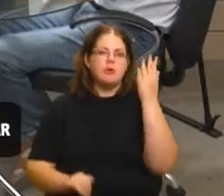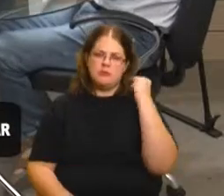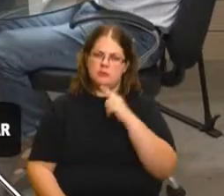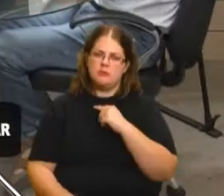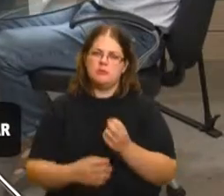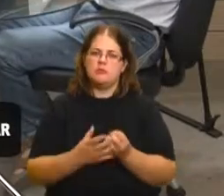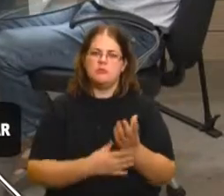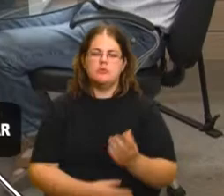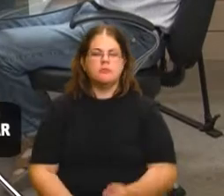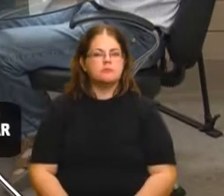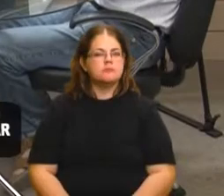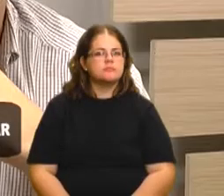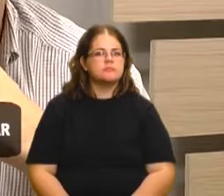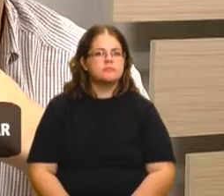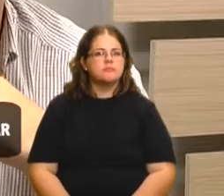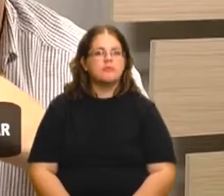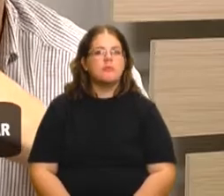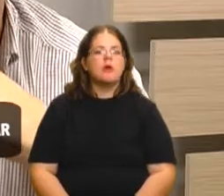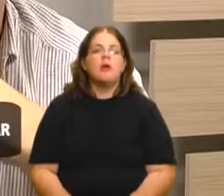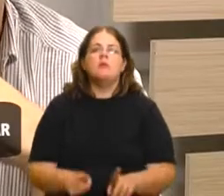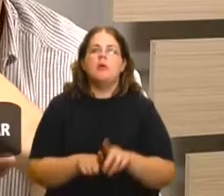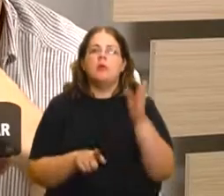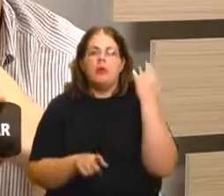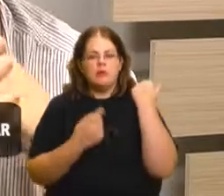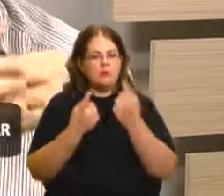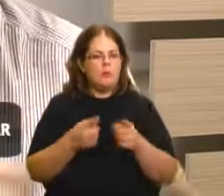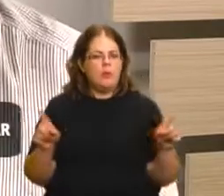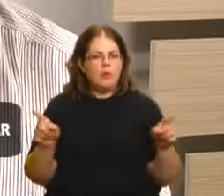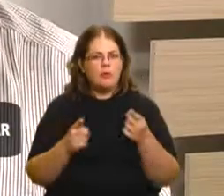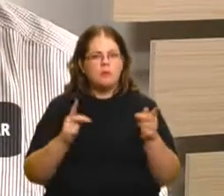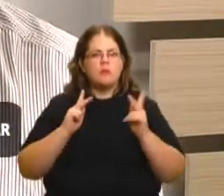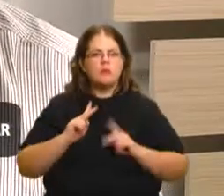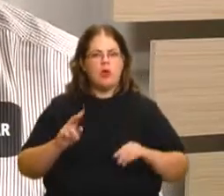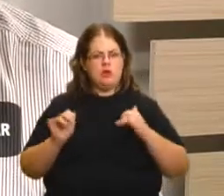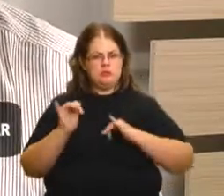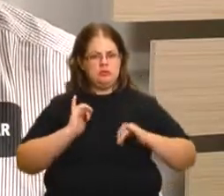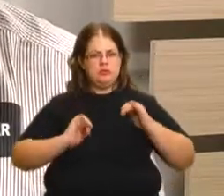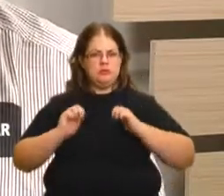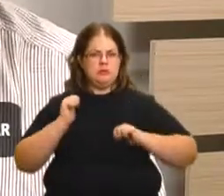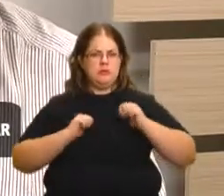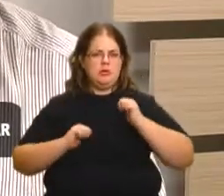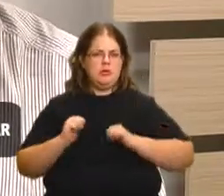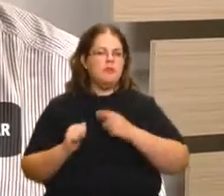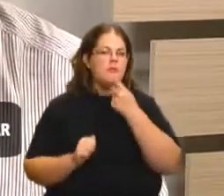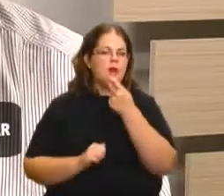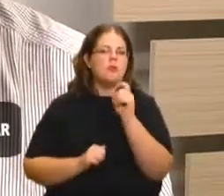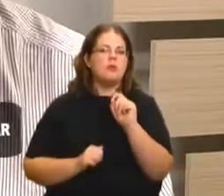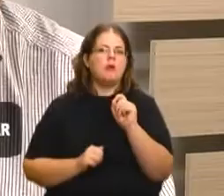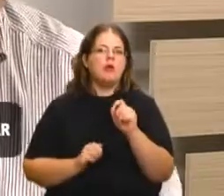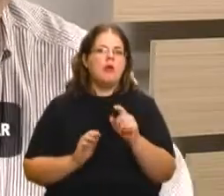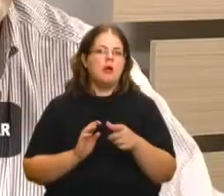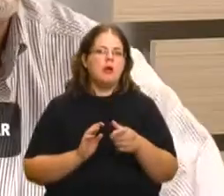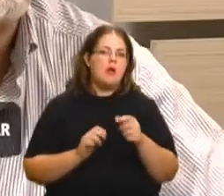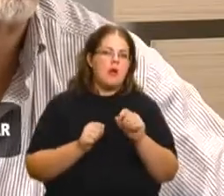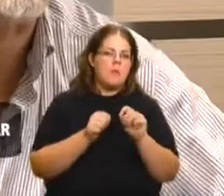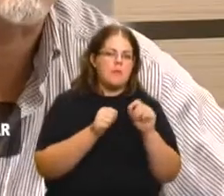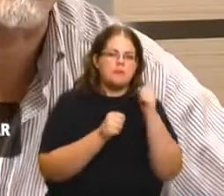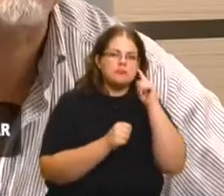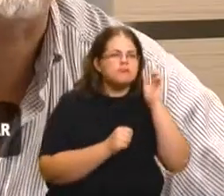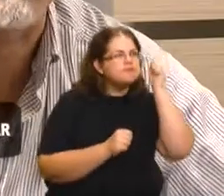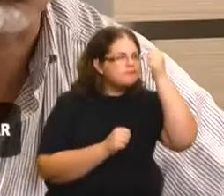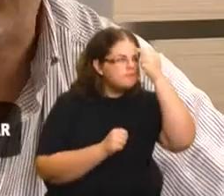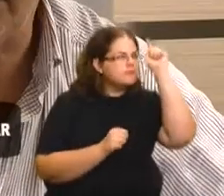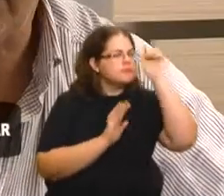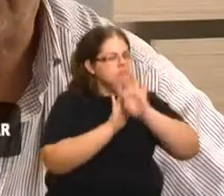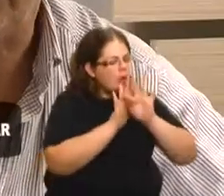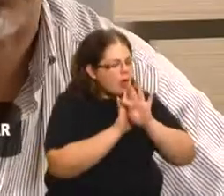muito... As músicas, né, os artistas hoje contam, quando faziam uma música, antes de gravar, a letra tinha que ir para uma comissão